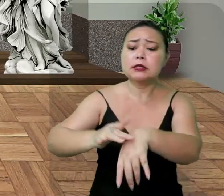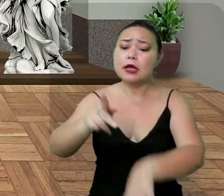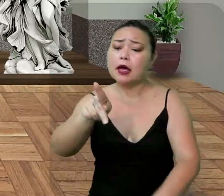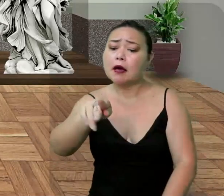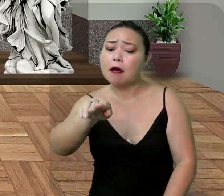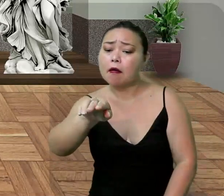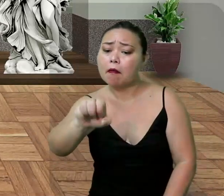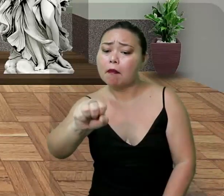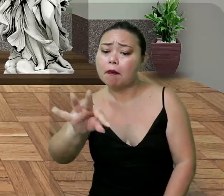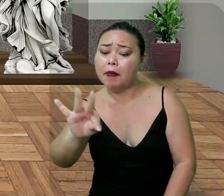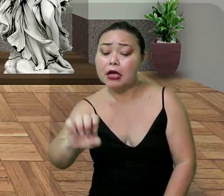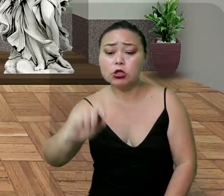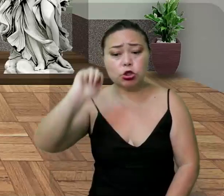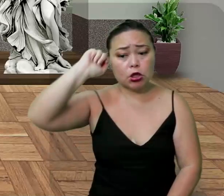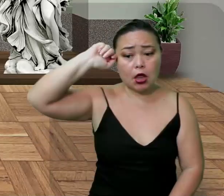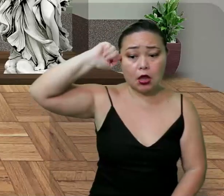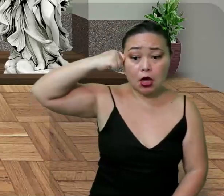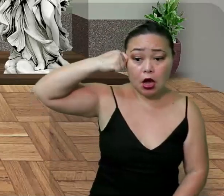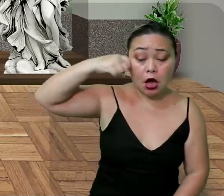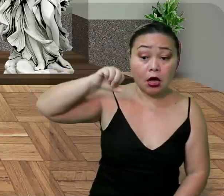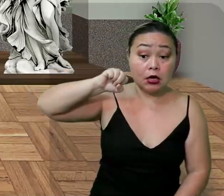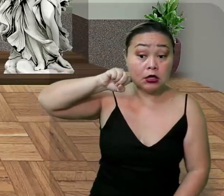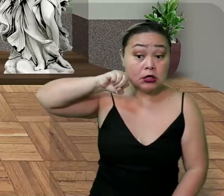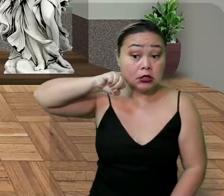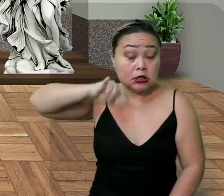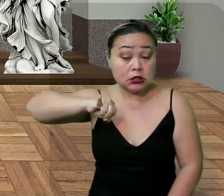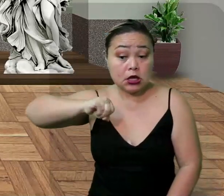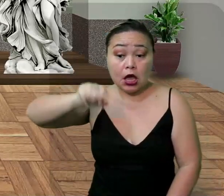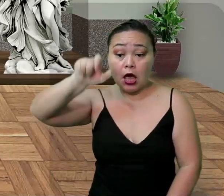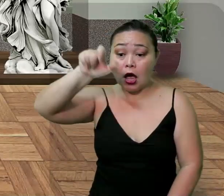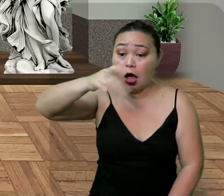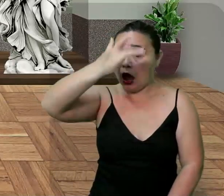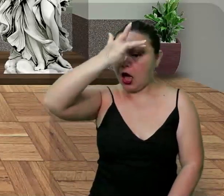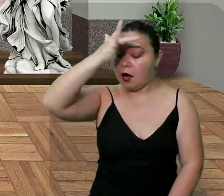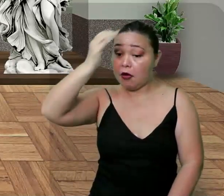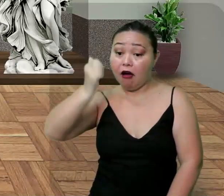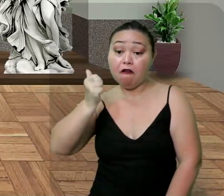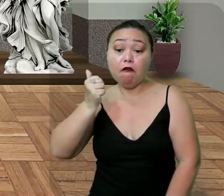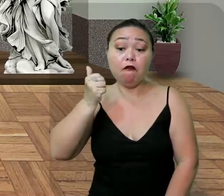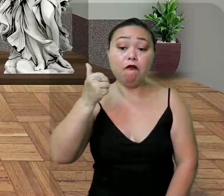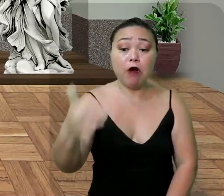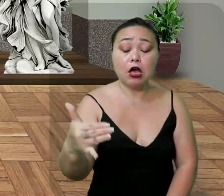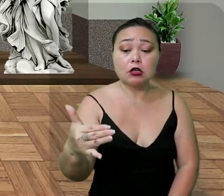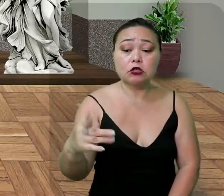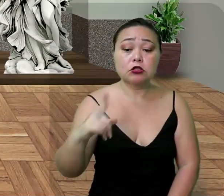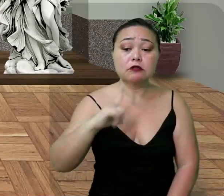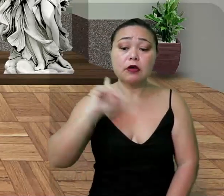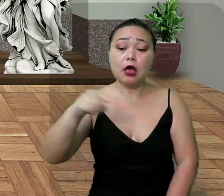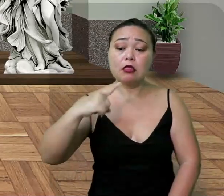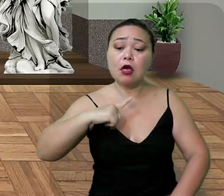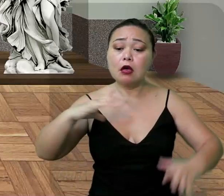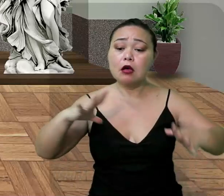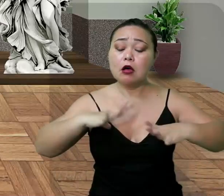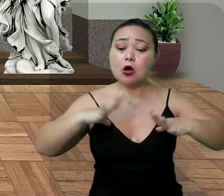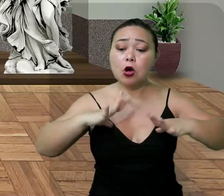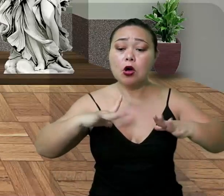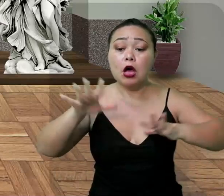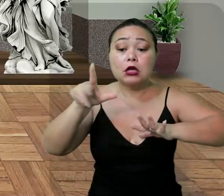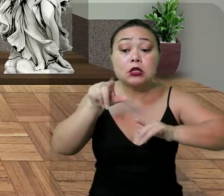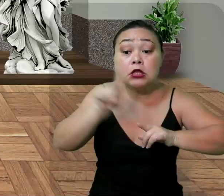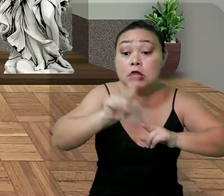Se as pessoas que estiveram à frente do comando dessas cidades não